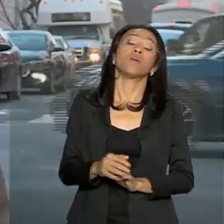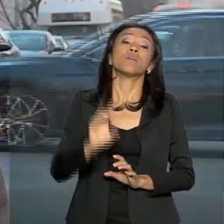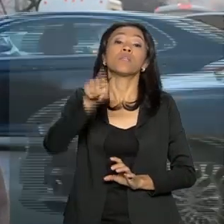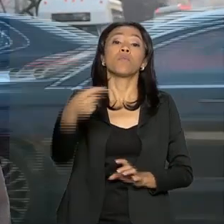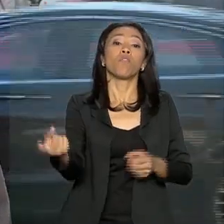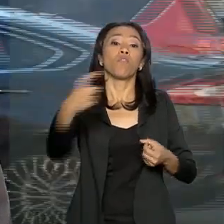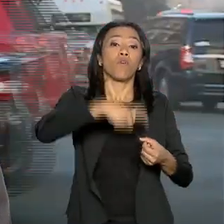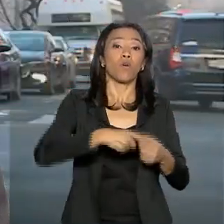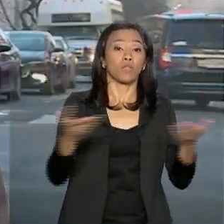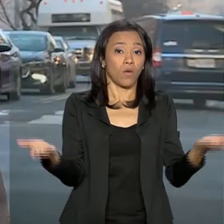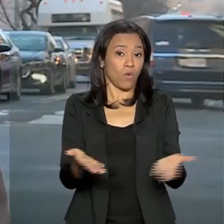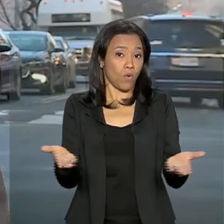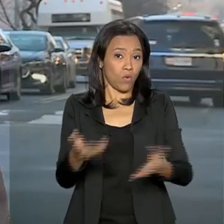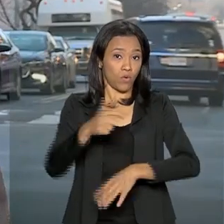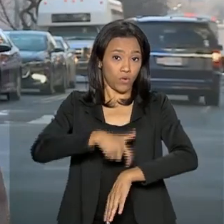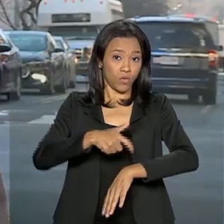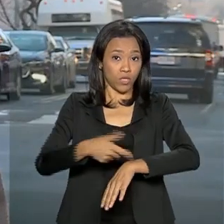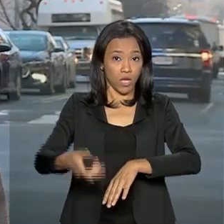Brasil hoje às